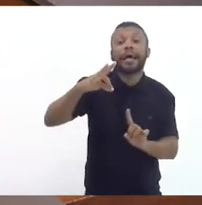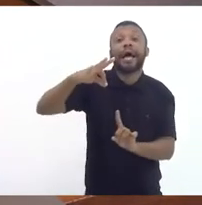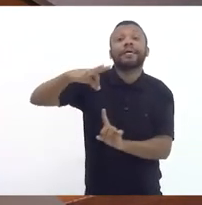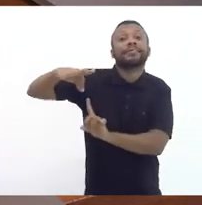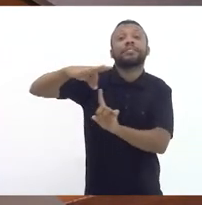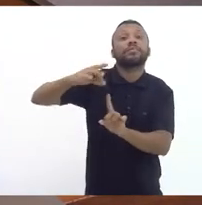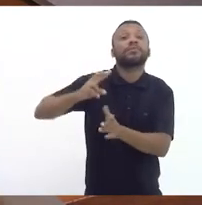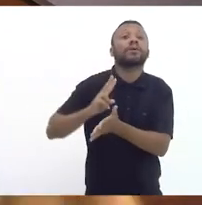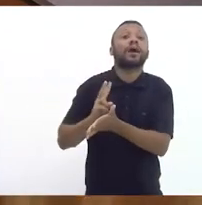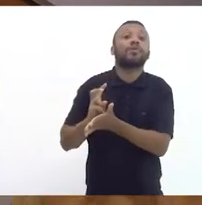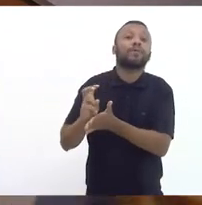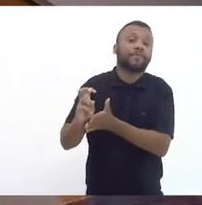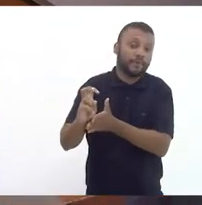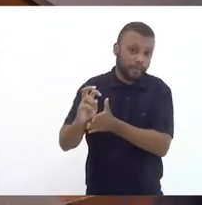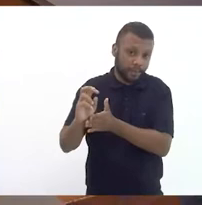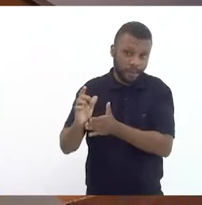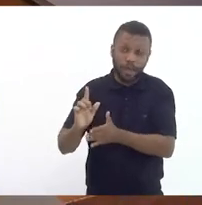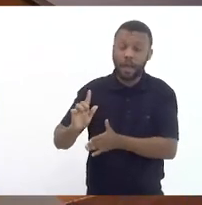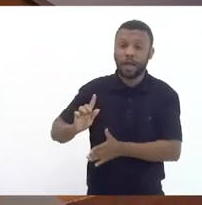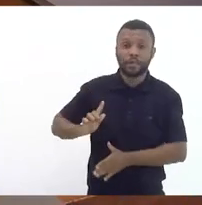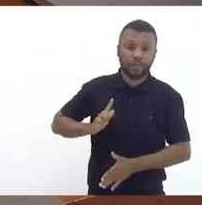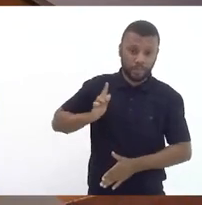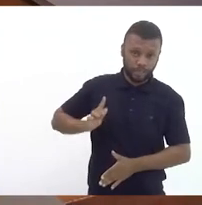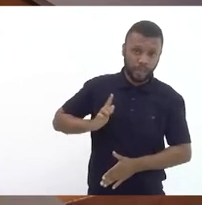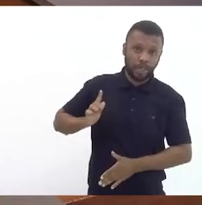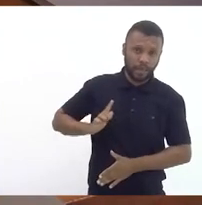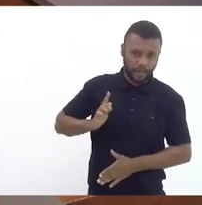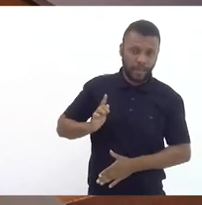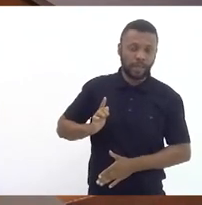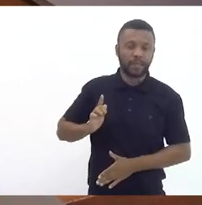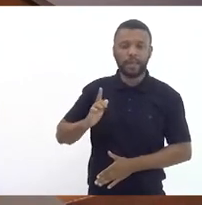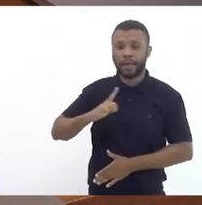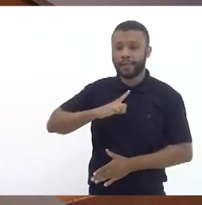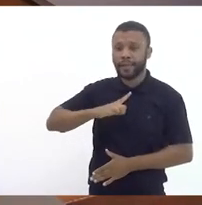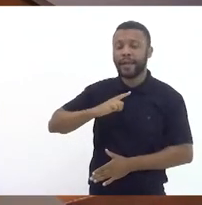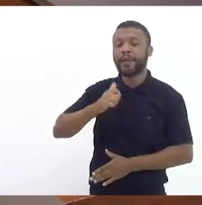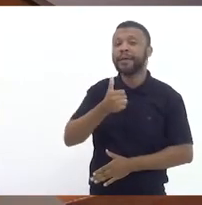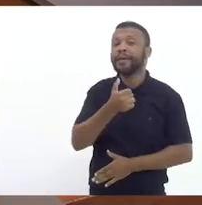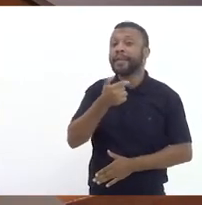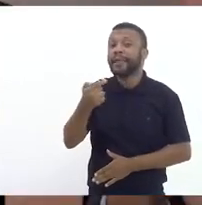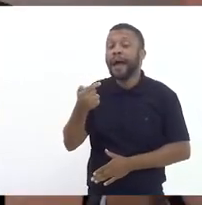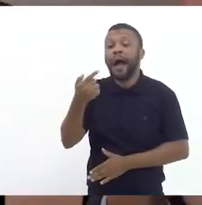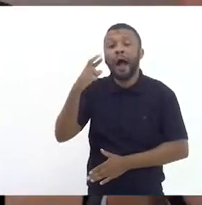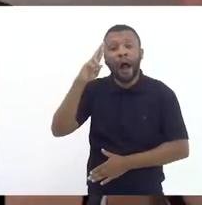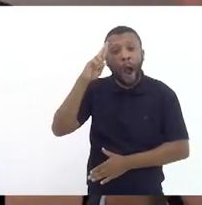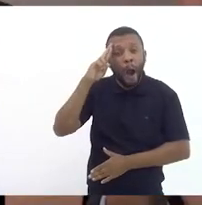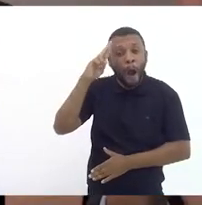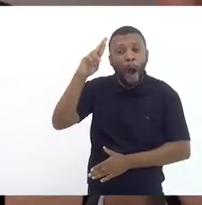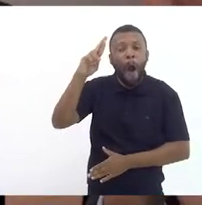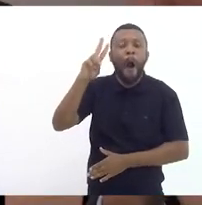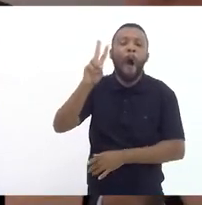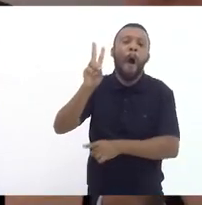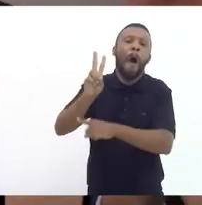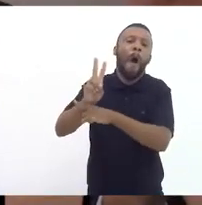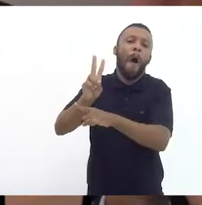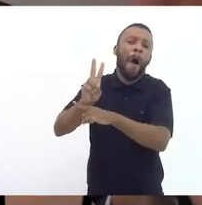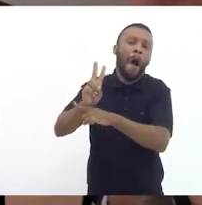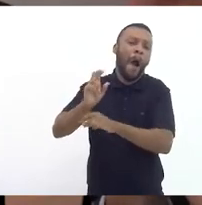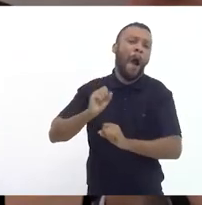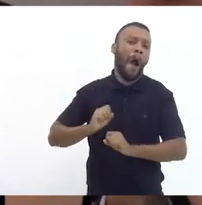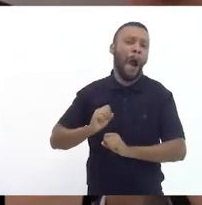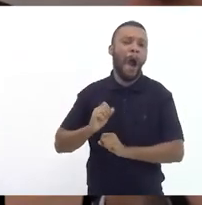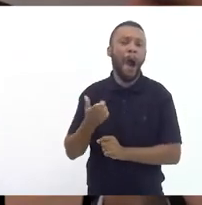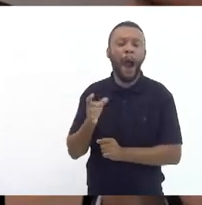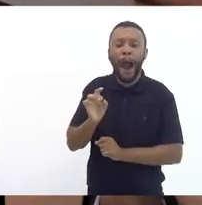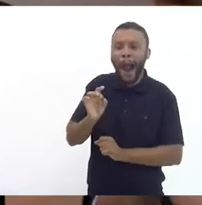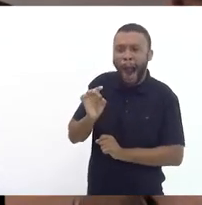Aí, essa gerência, ela tem 17 supervisores. Entendi. Os 17 têm cada